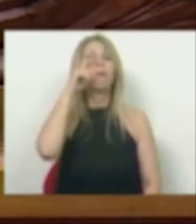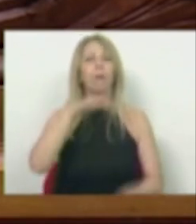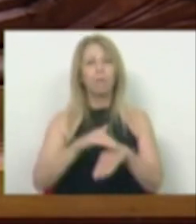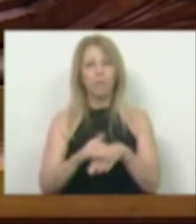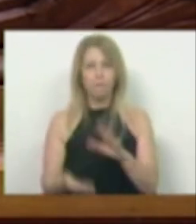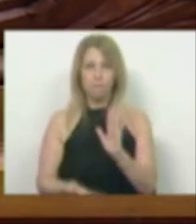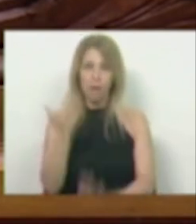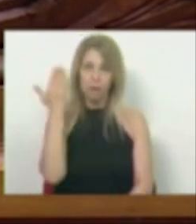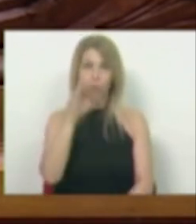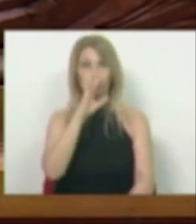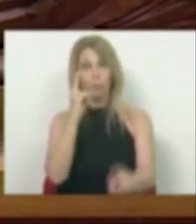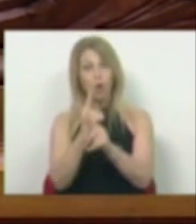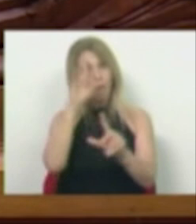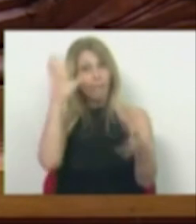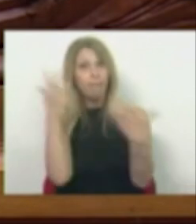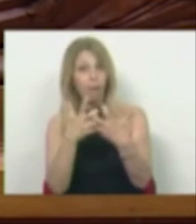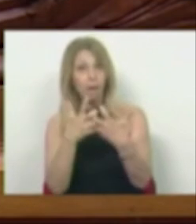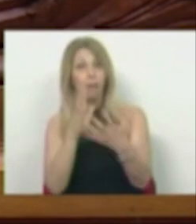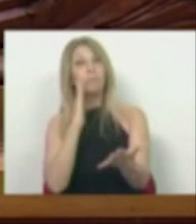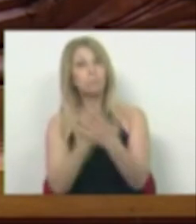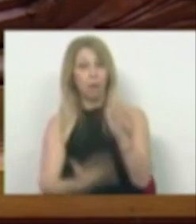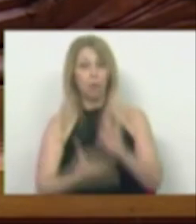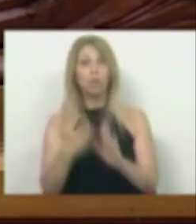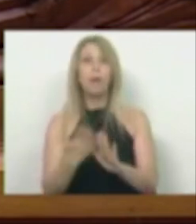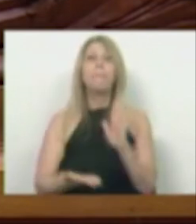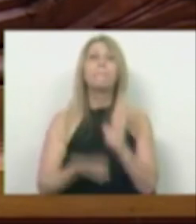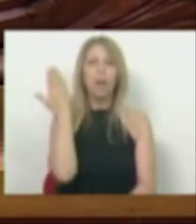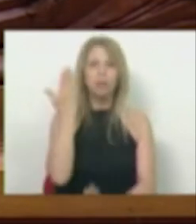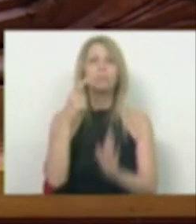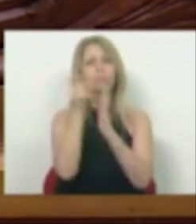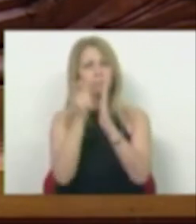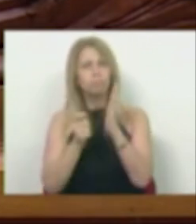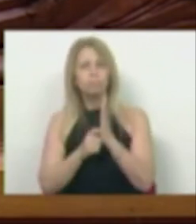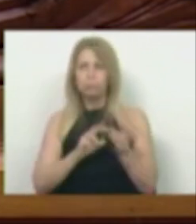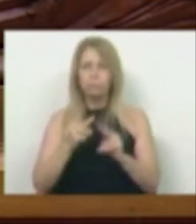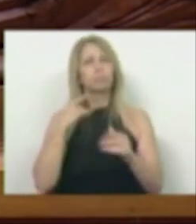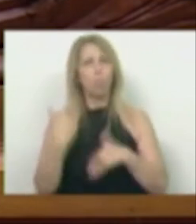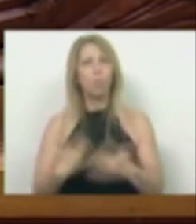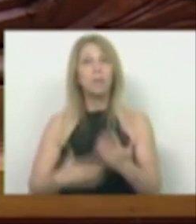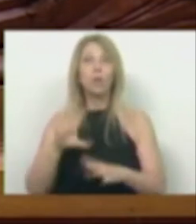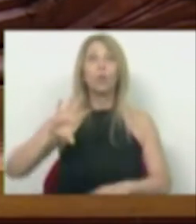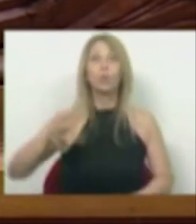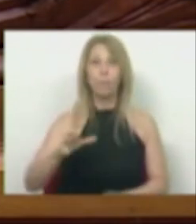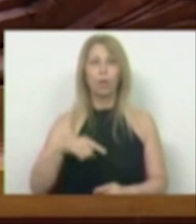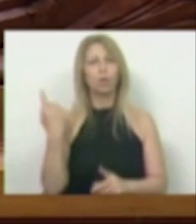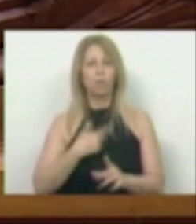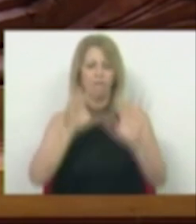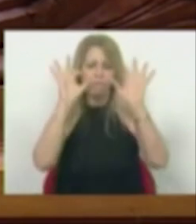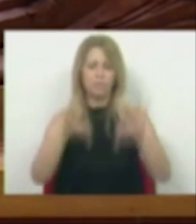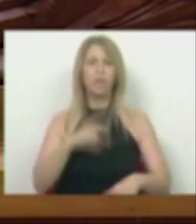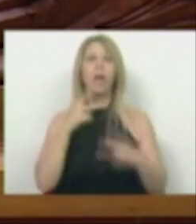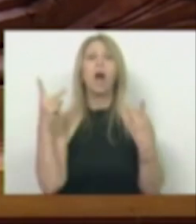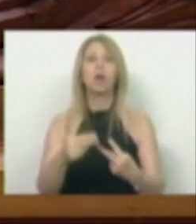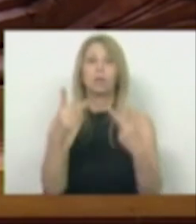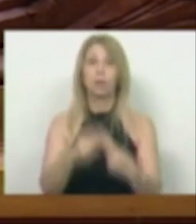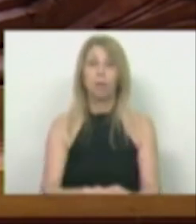Ao mesmo tempo, esta guerra só tornou ainda mais premente a agenda de modernização do país. Nós virámos a página da austeridade,